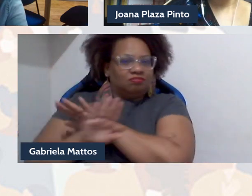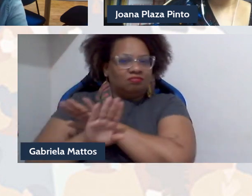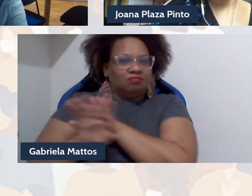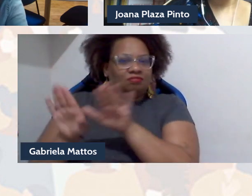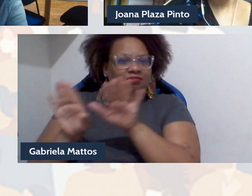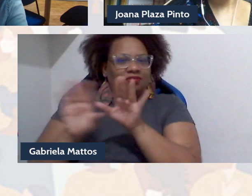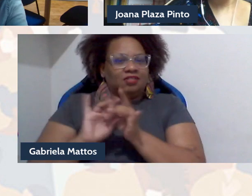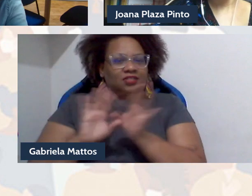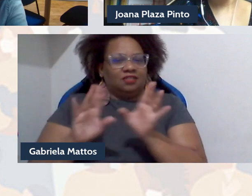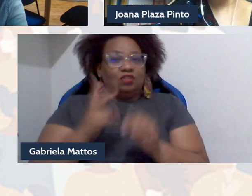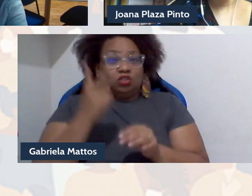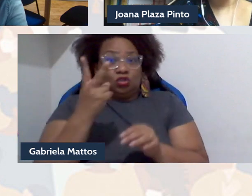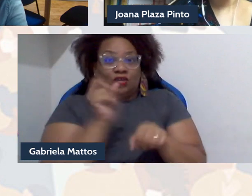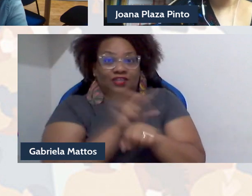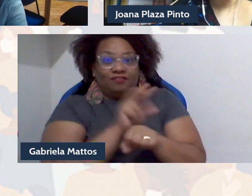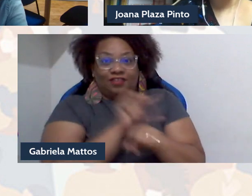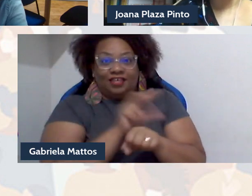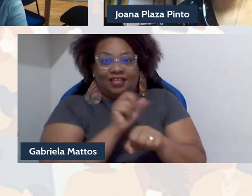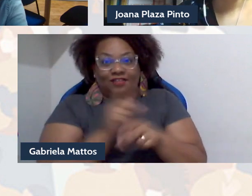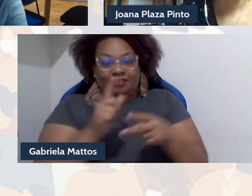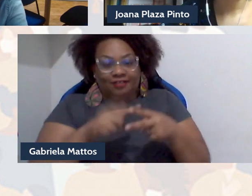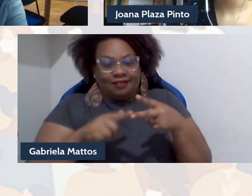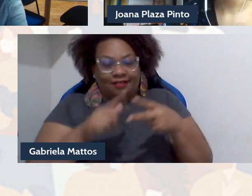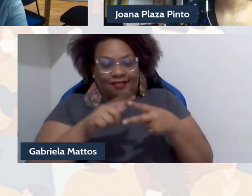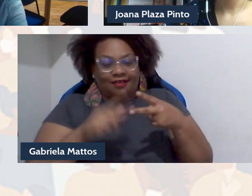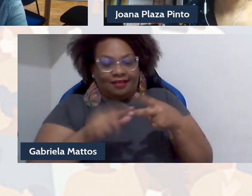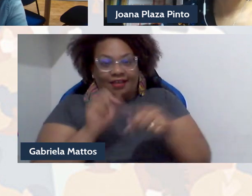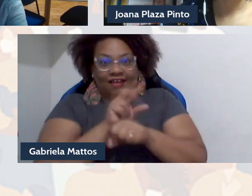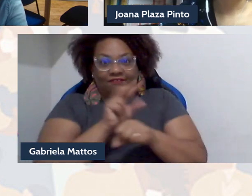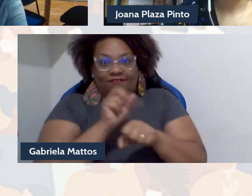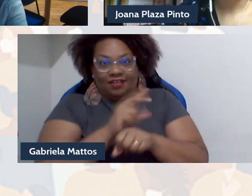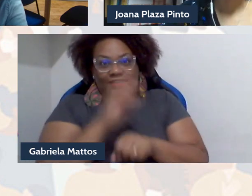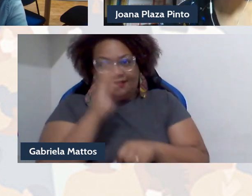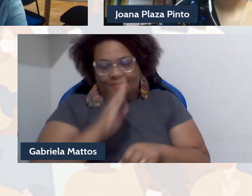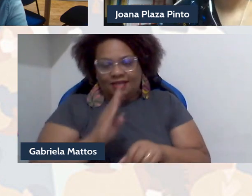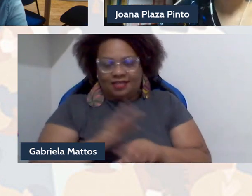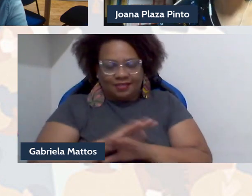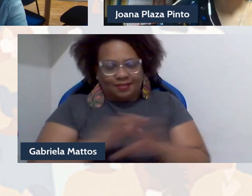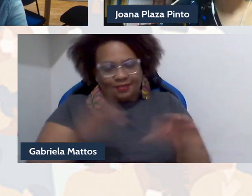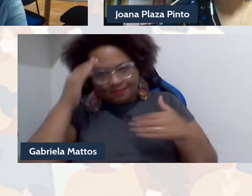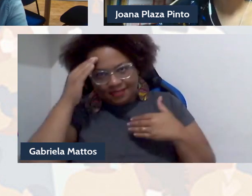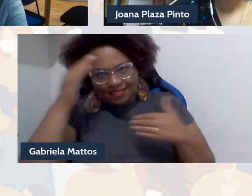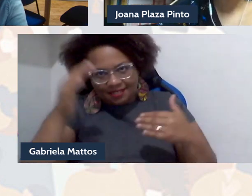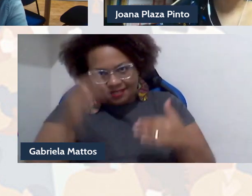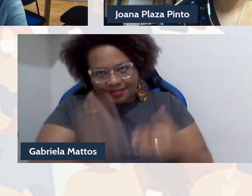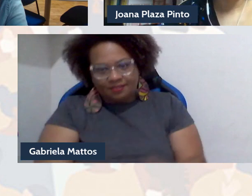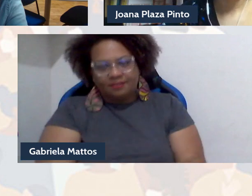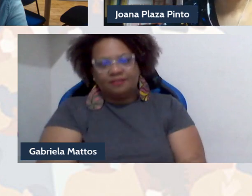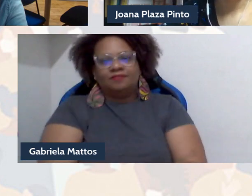vírus, né? Vírus terríveis para o Brasil. Obrigada, gente.